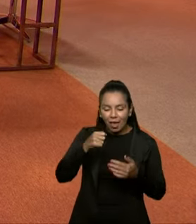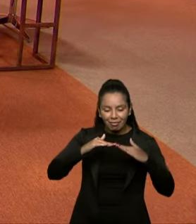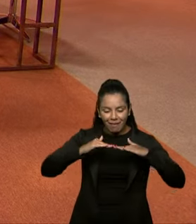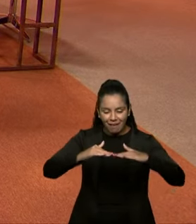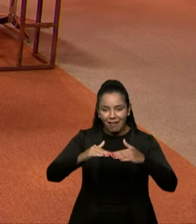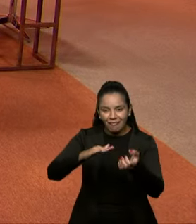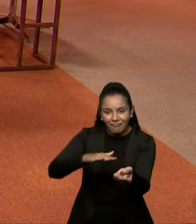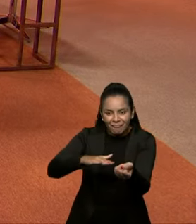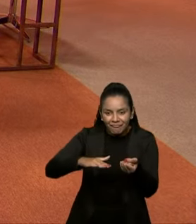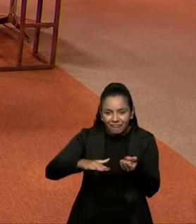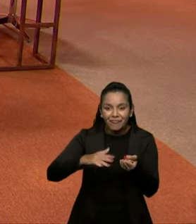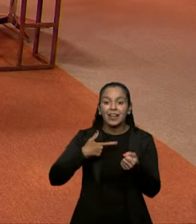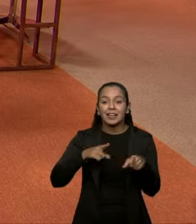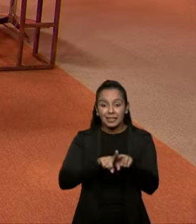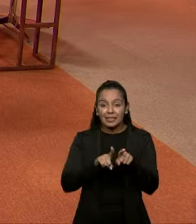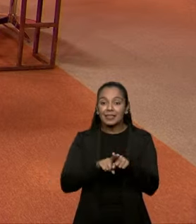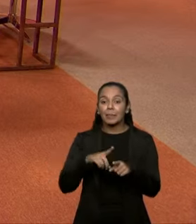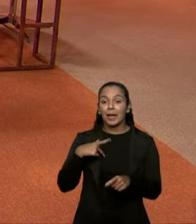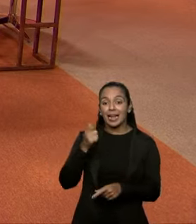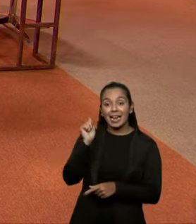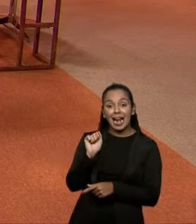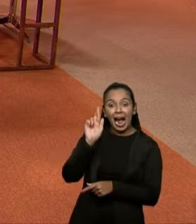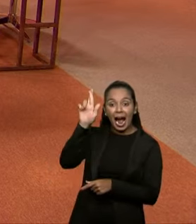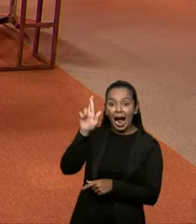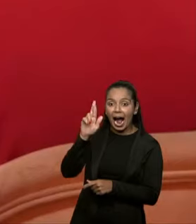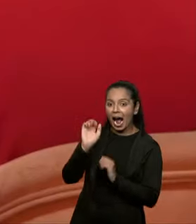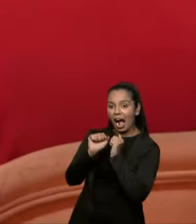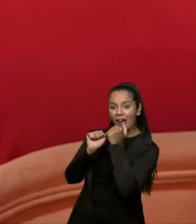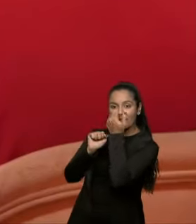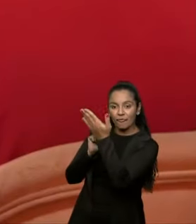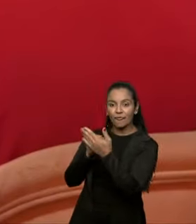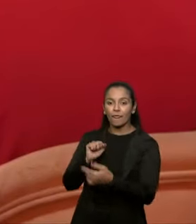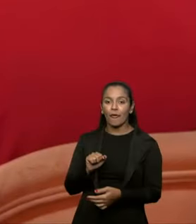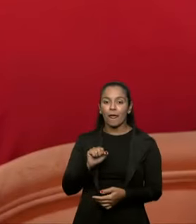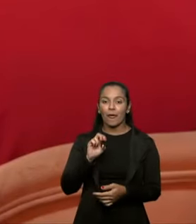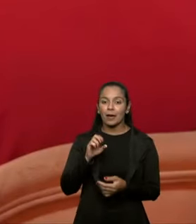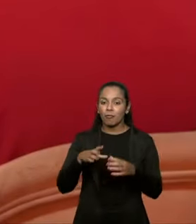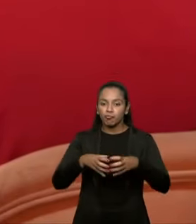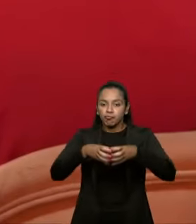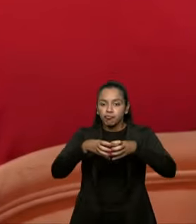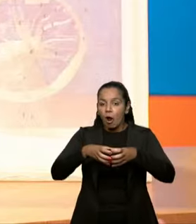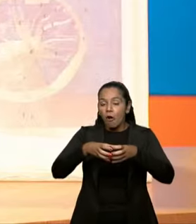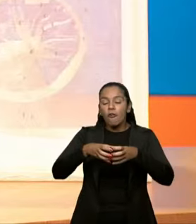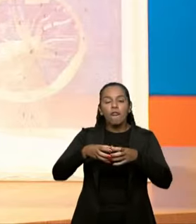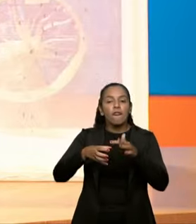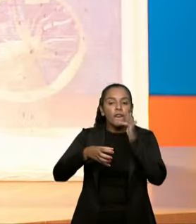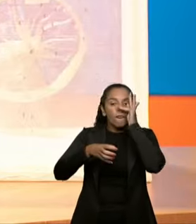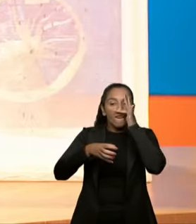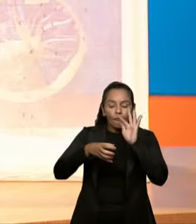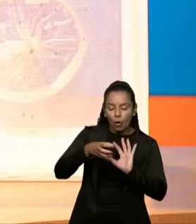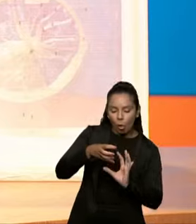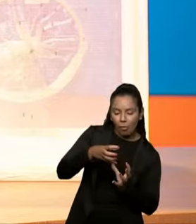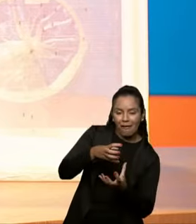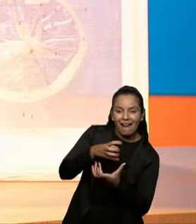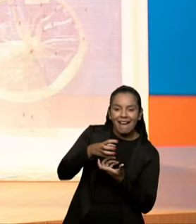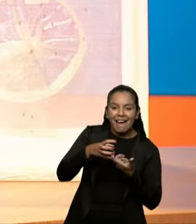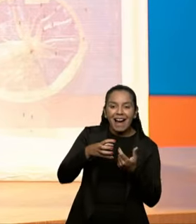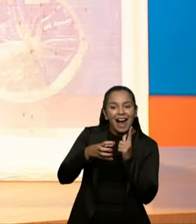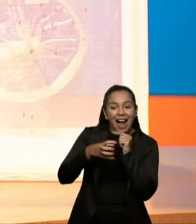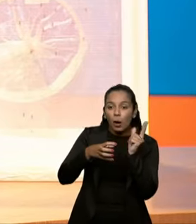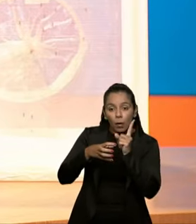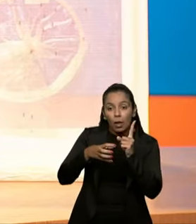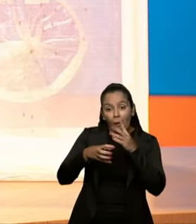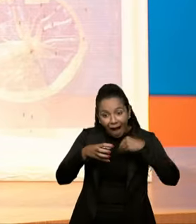ar-condicionado, cemitério, tem para caramba. Agora, vaso com flor, quando tiver flor também tem que ter... Não pode ter vaso com flor em casa? Pode ter, mas você coloca